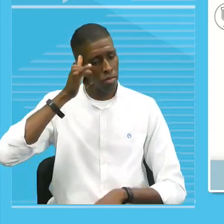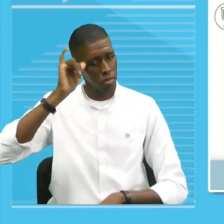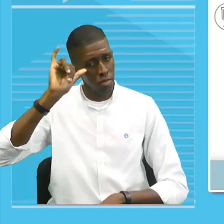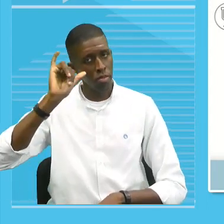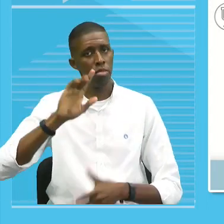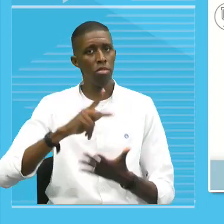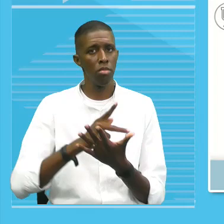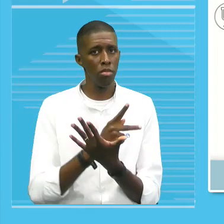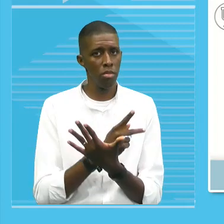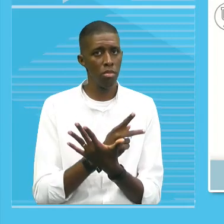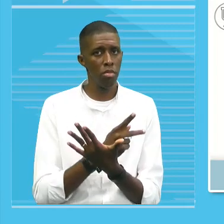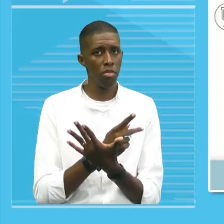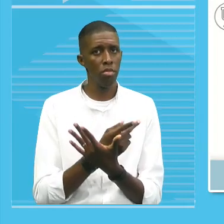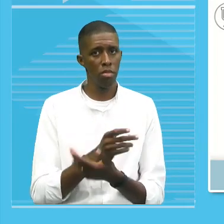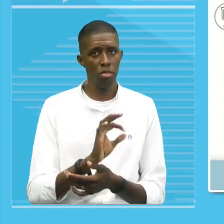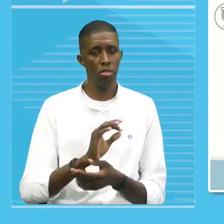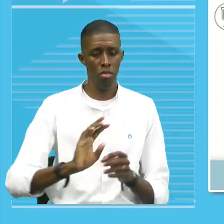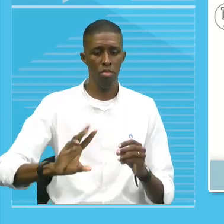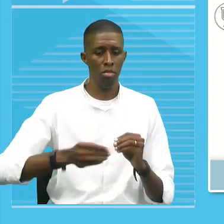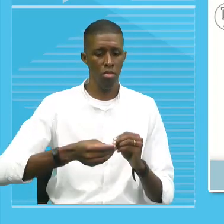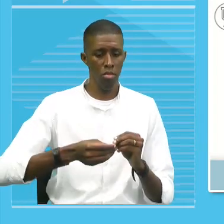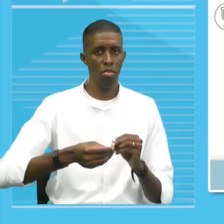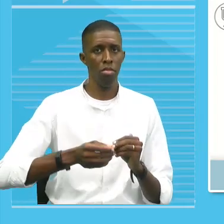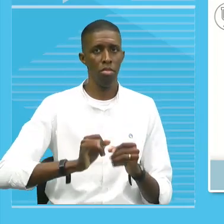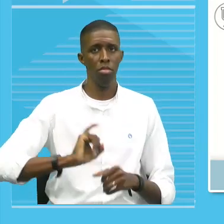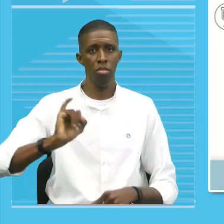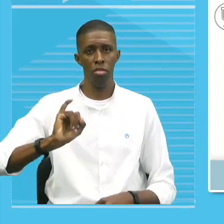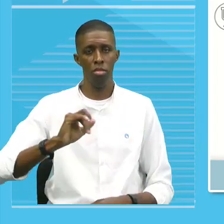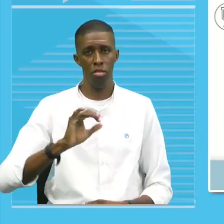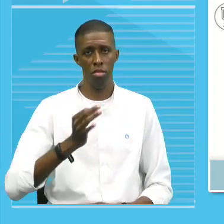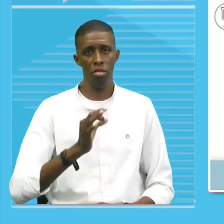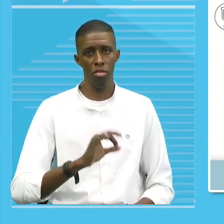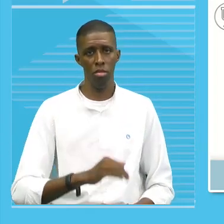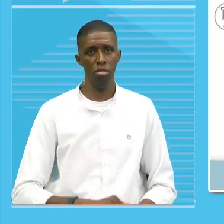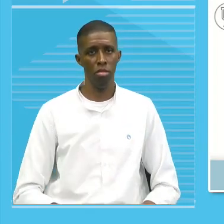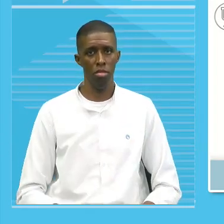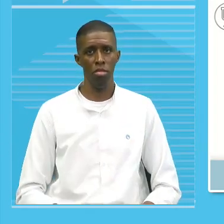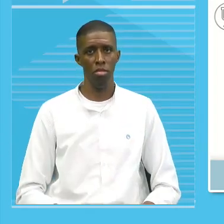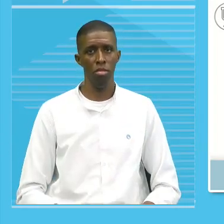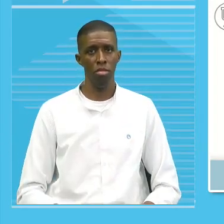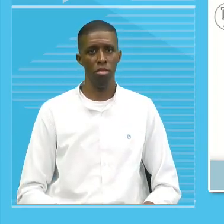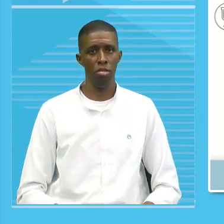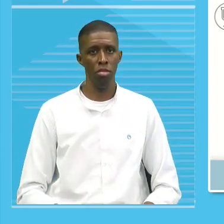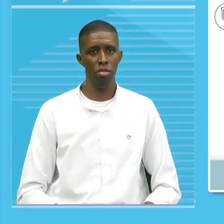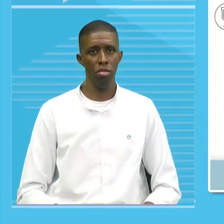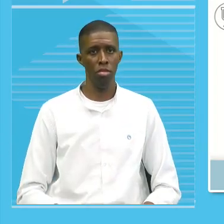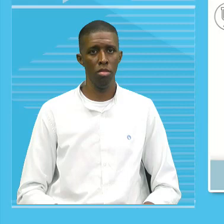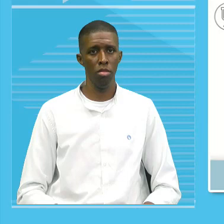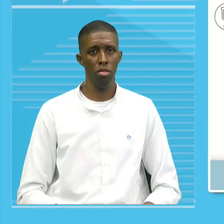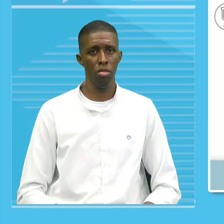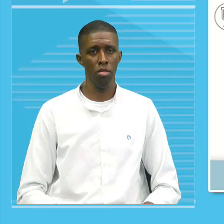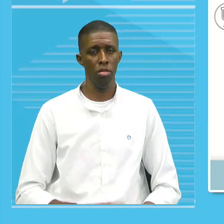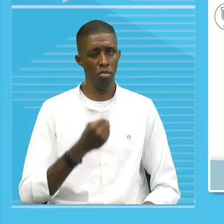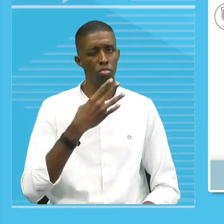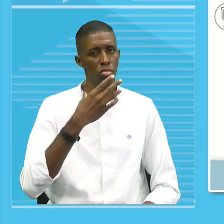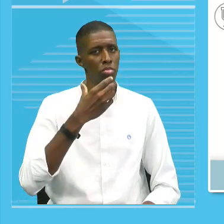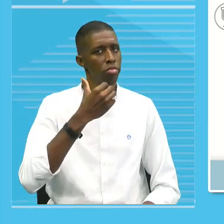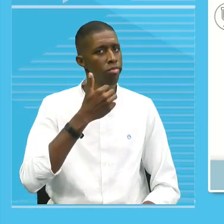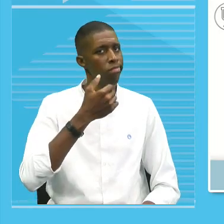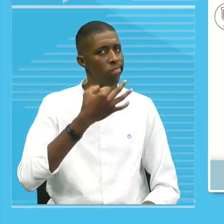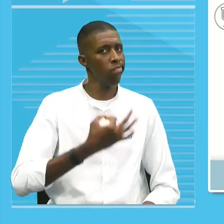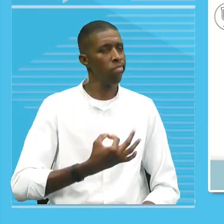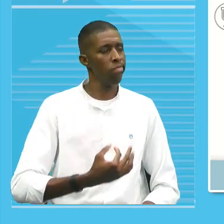ler aqui não tá um pouco diferente vou fazer igual tá dando certo né o tempo é